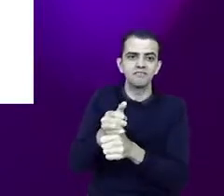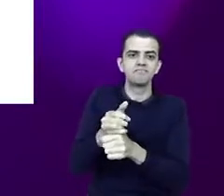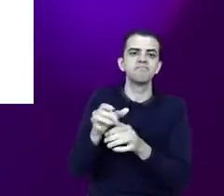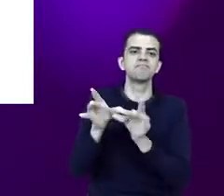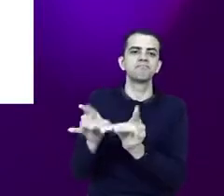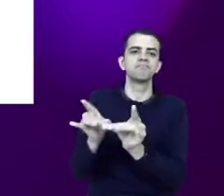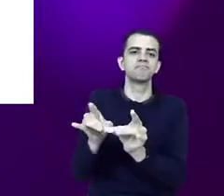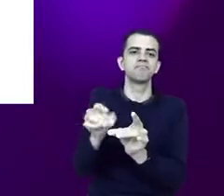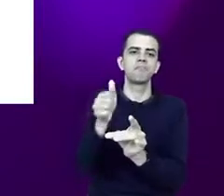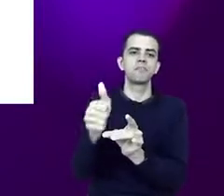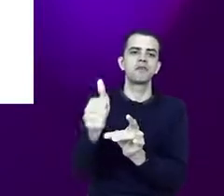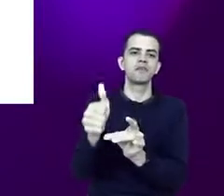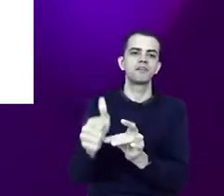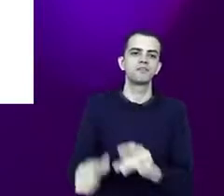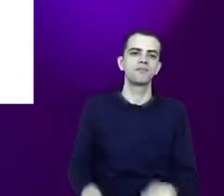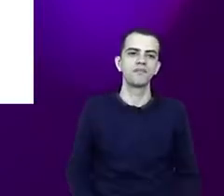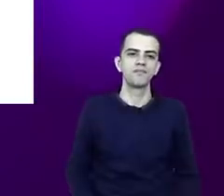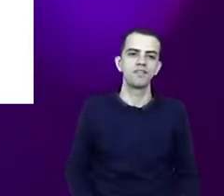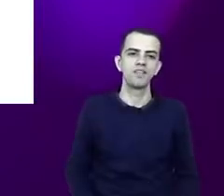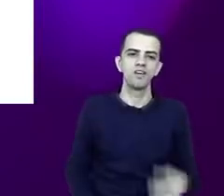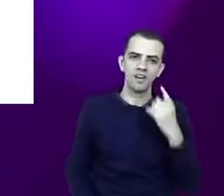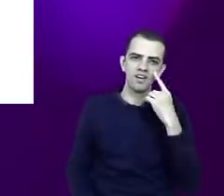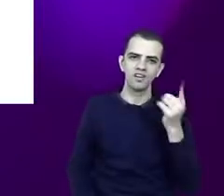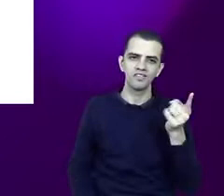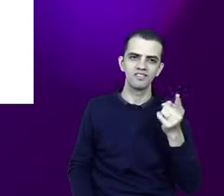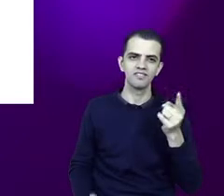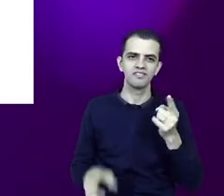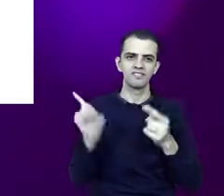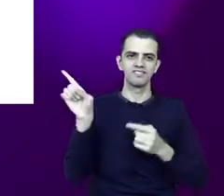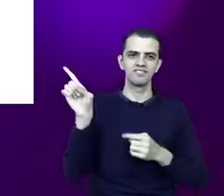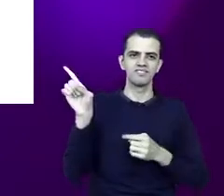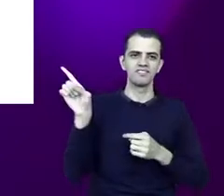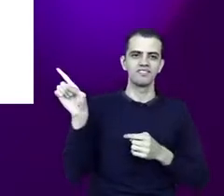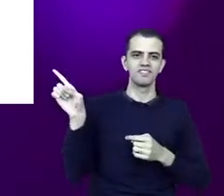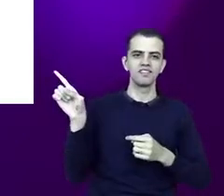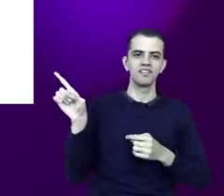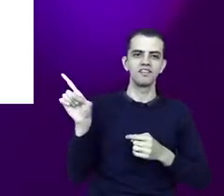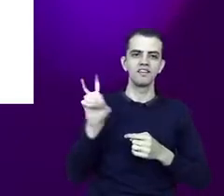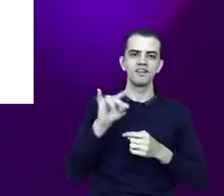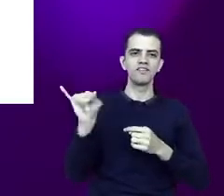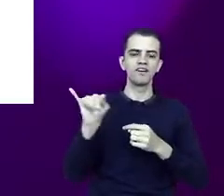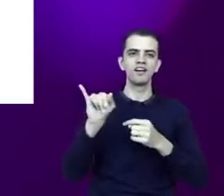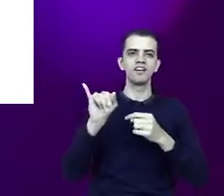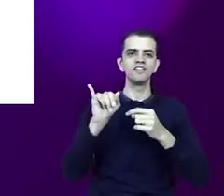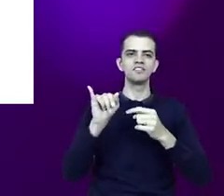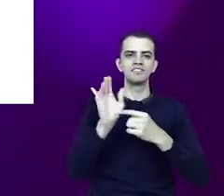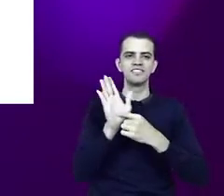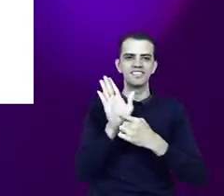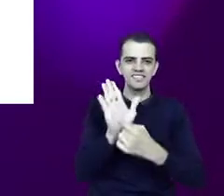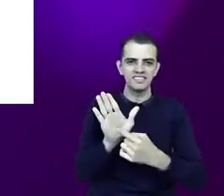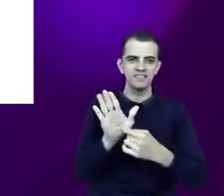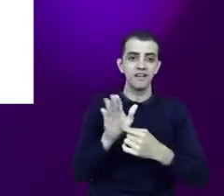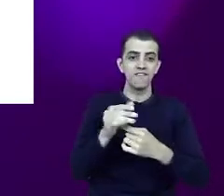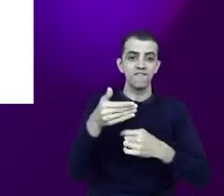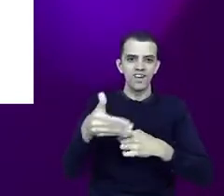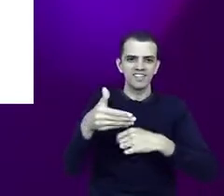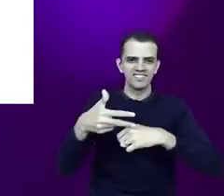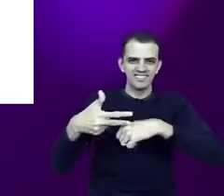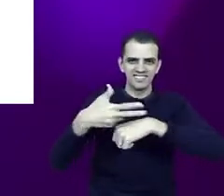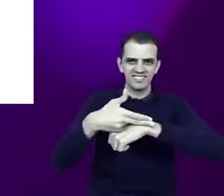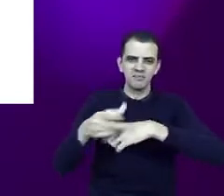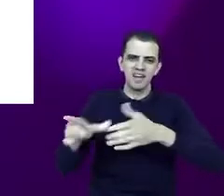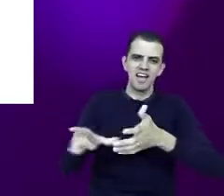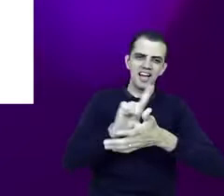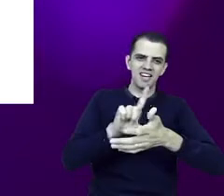Quando a gente vê esse tipo de artroplastia, que é uma artroplastia prévia à cirurgia robótica,